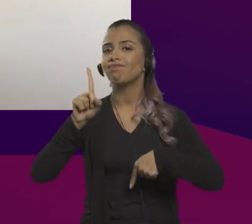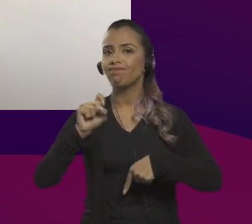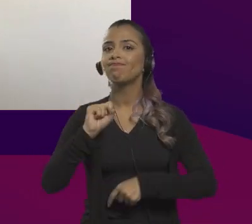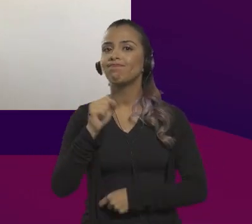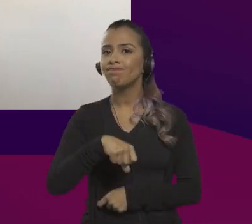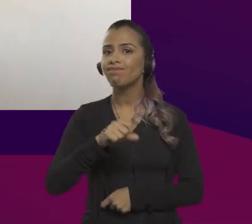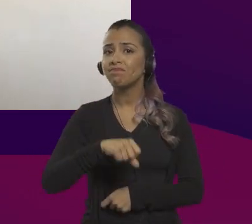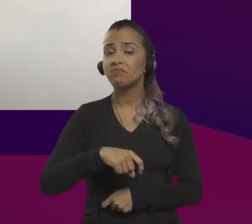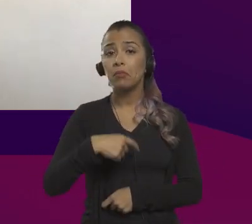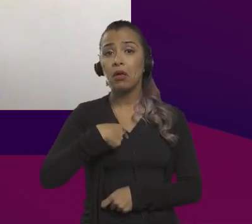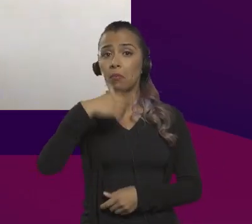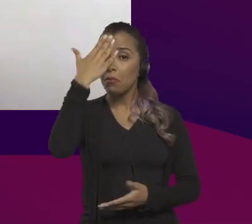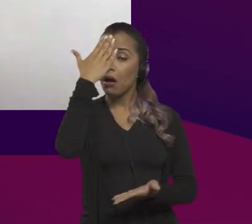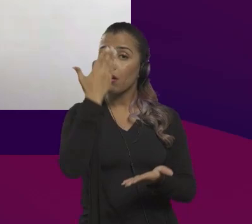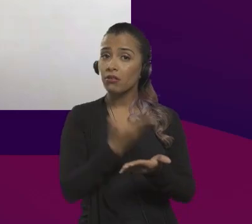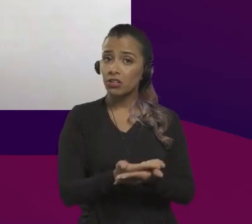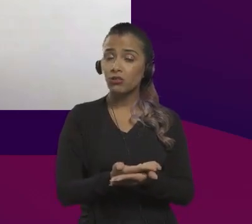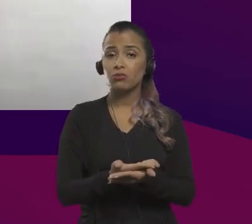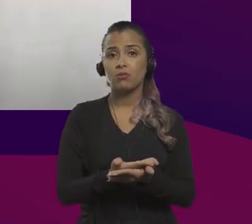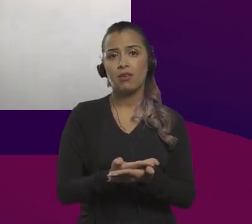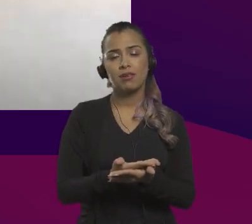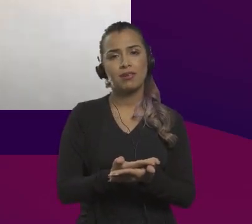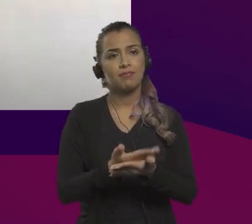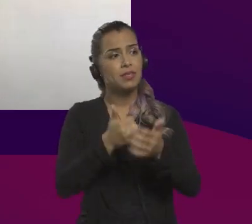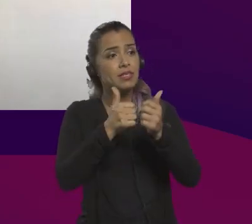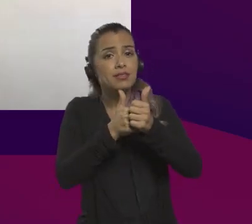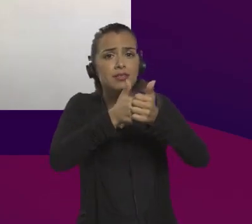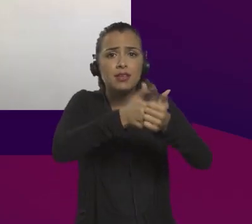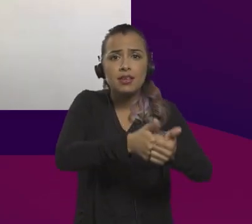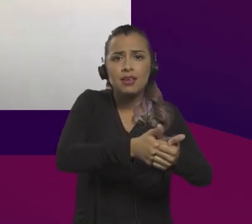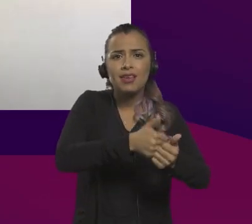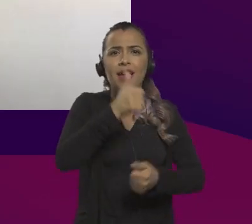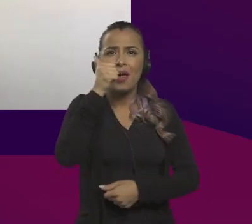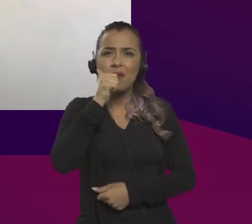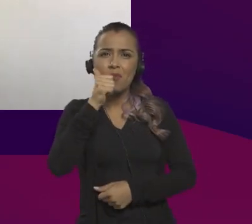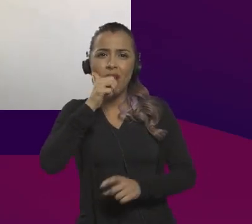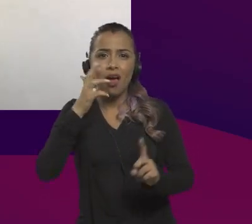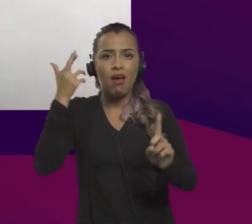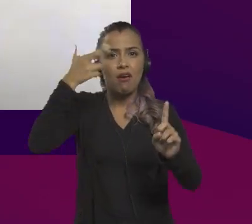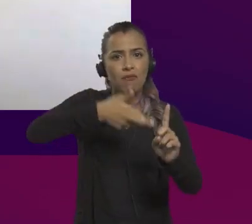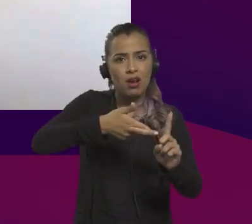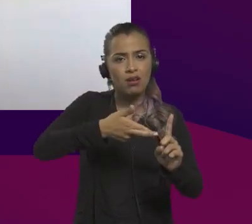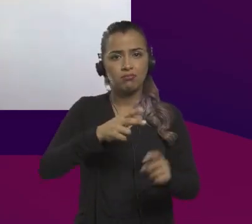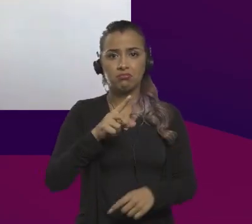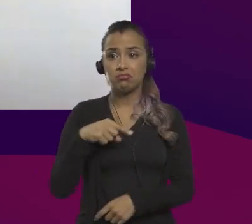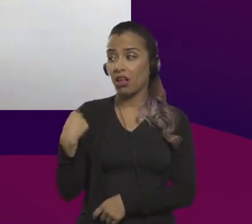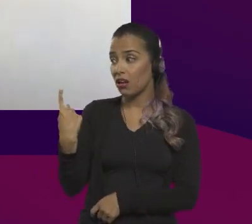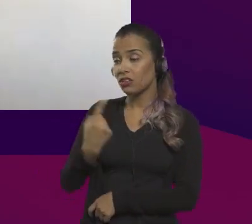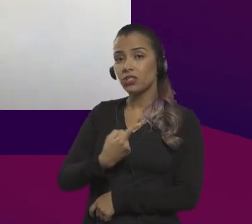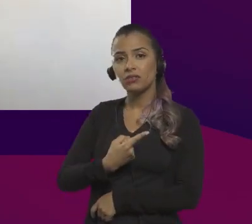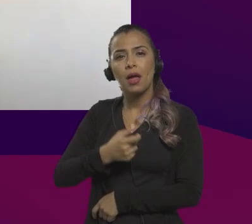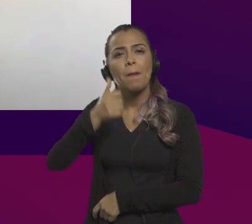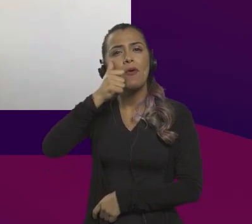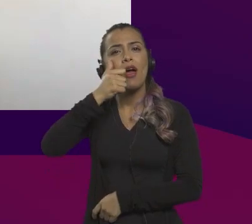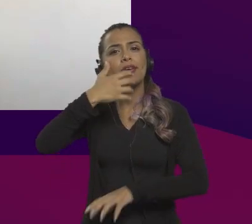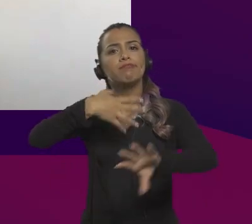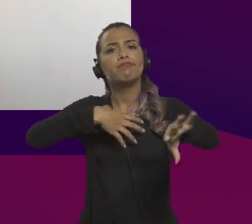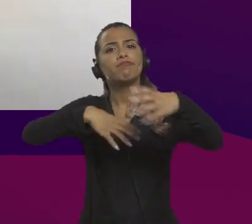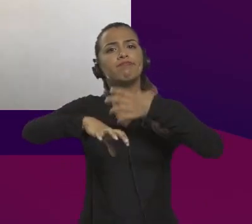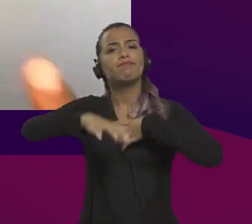que seguir essas mulheres, seguir a gente, seguir e entender mulheres que entendem e